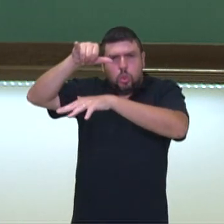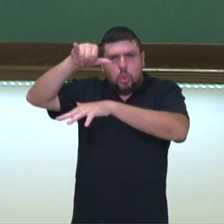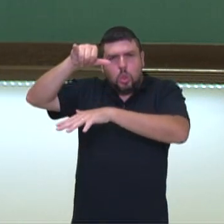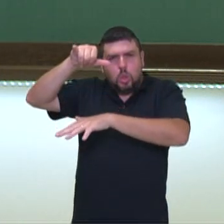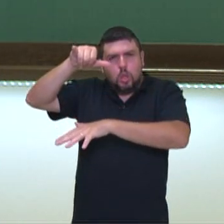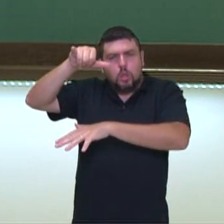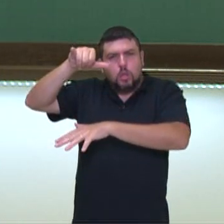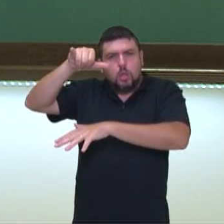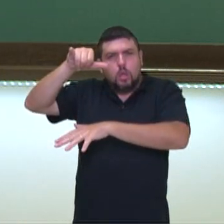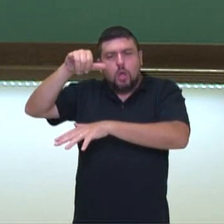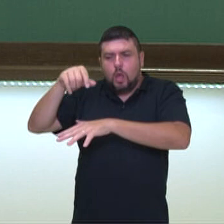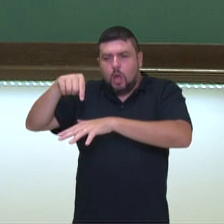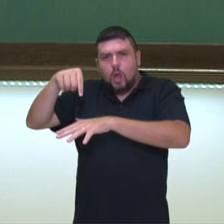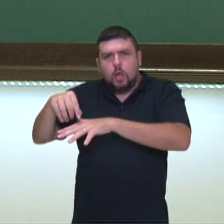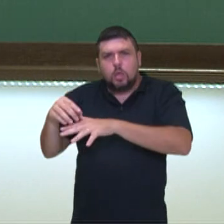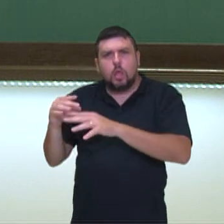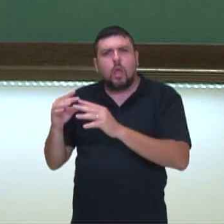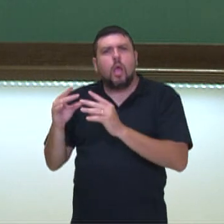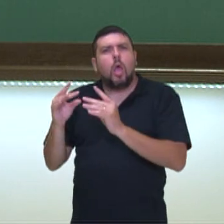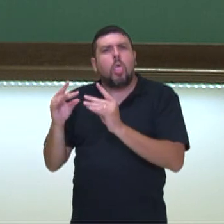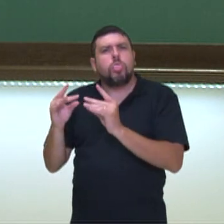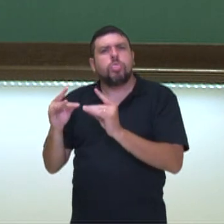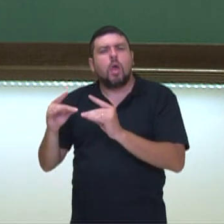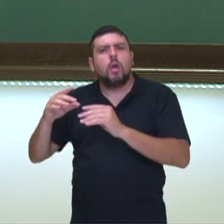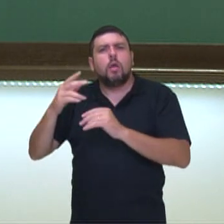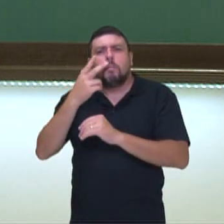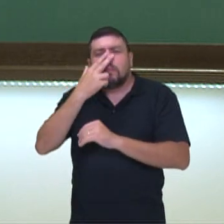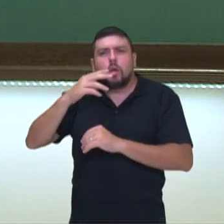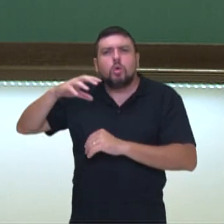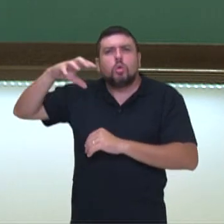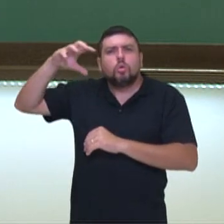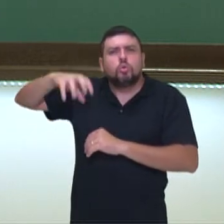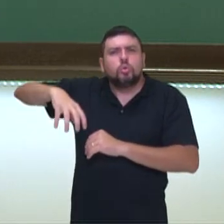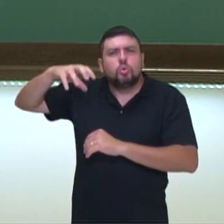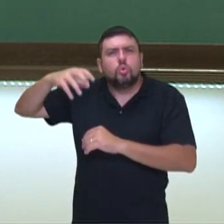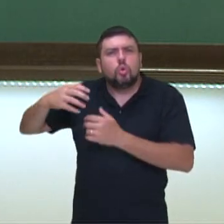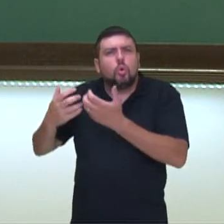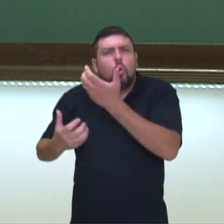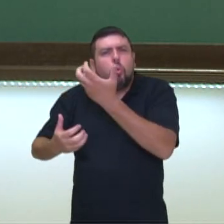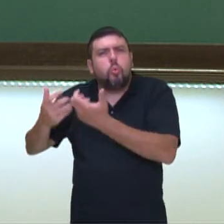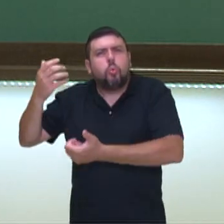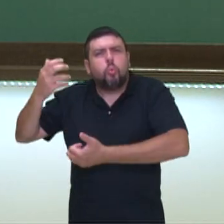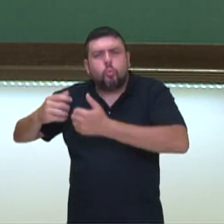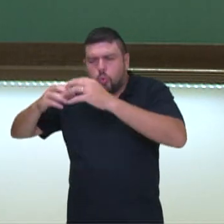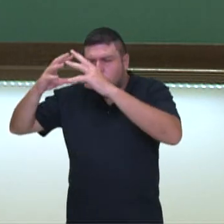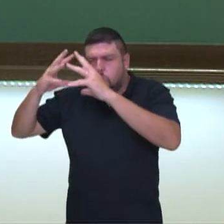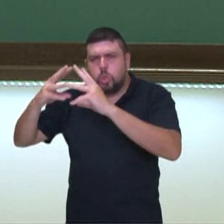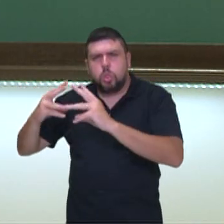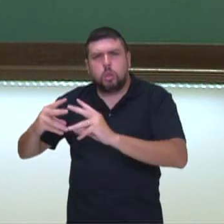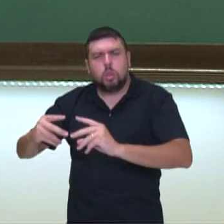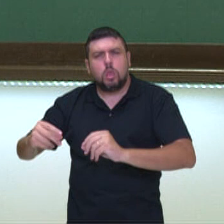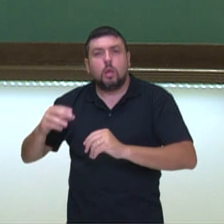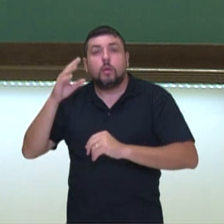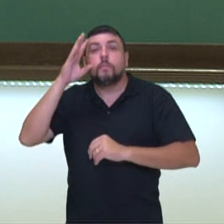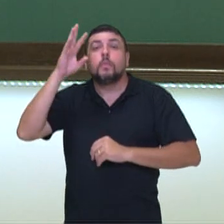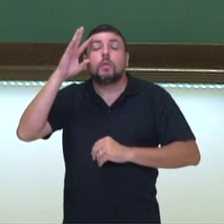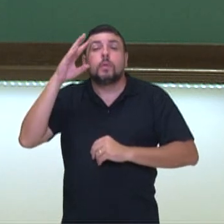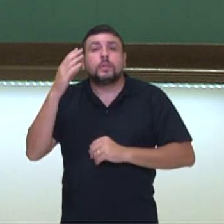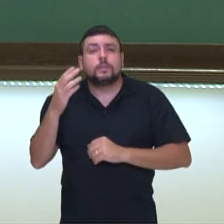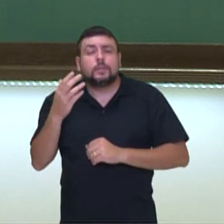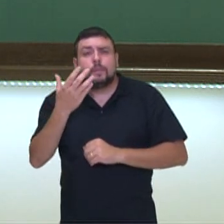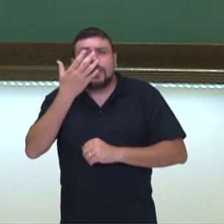meio do ar e era literalmente chuva de fogo. Então imagine crianças,